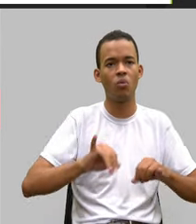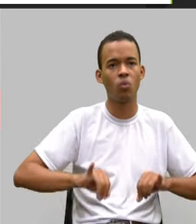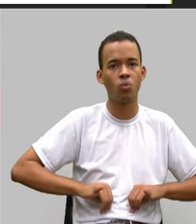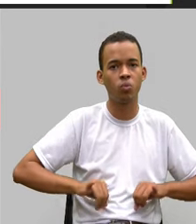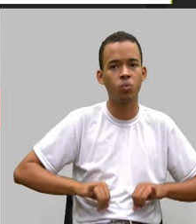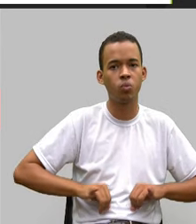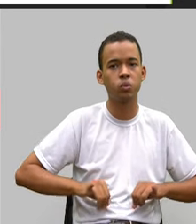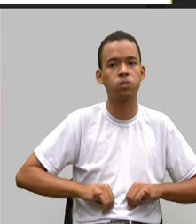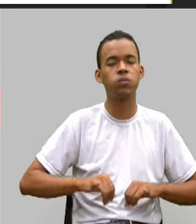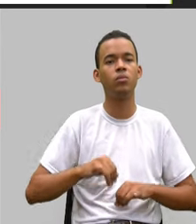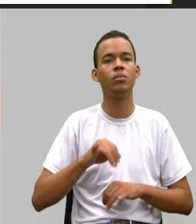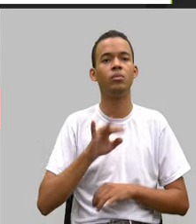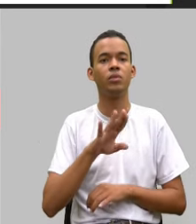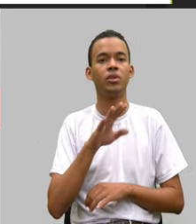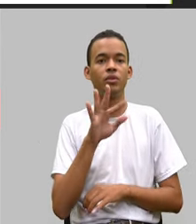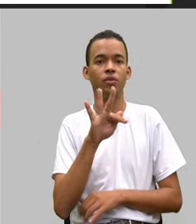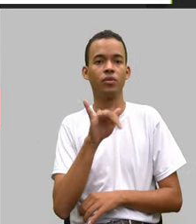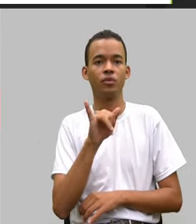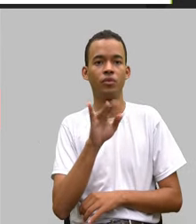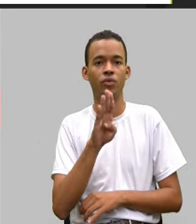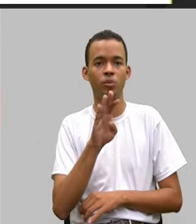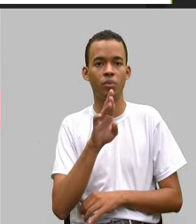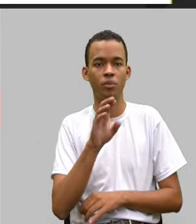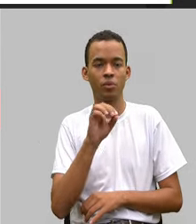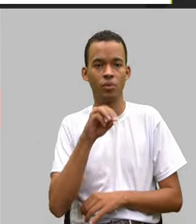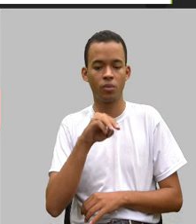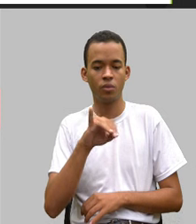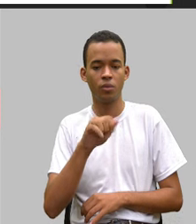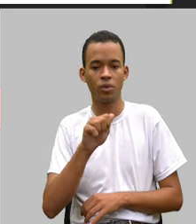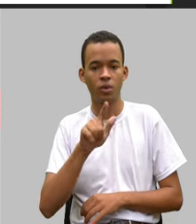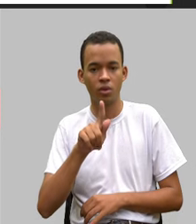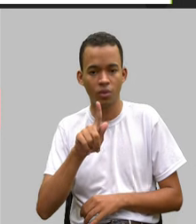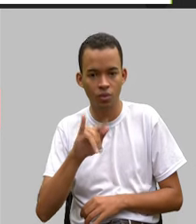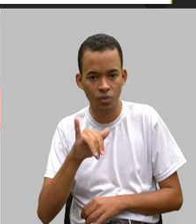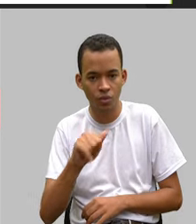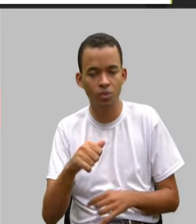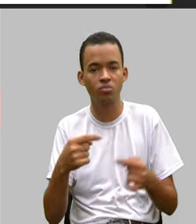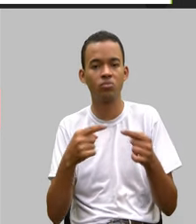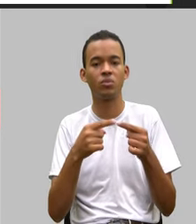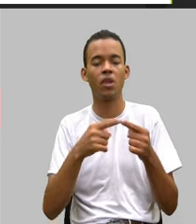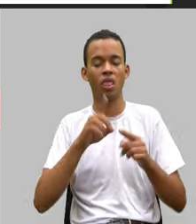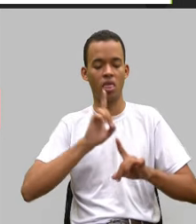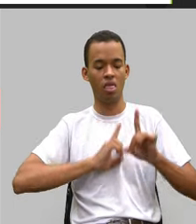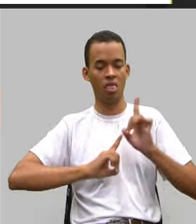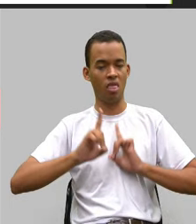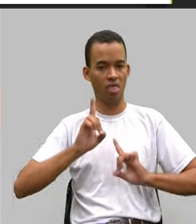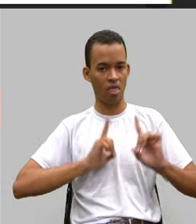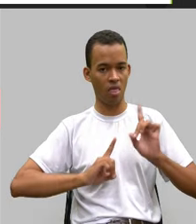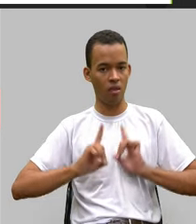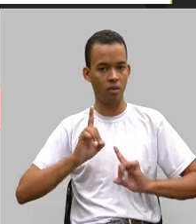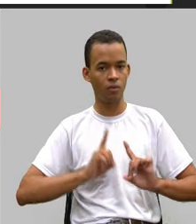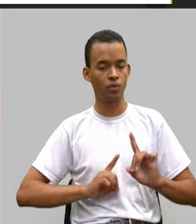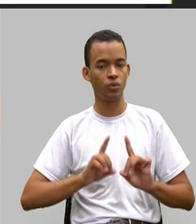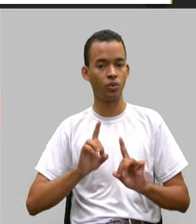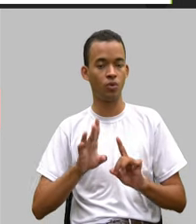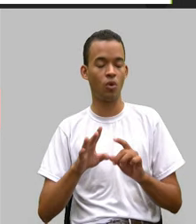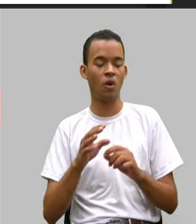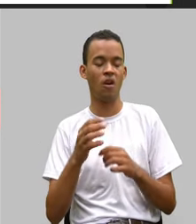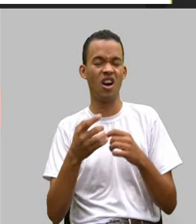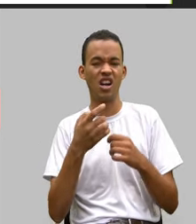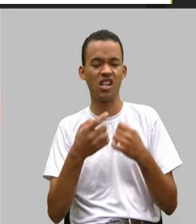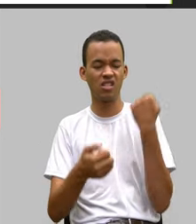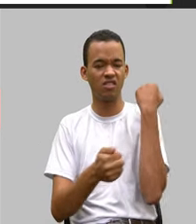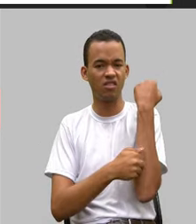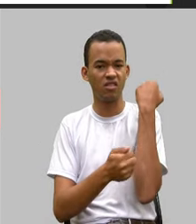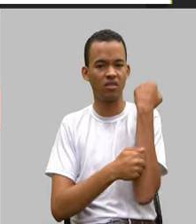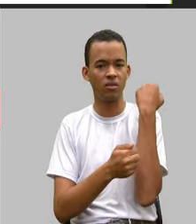fibra mialgia para mim é uma manifestação da depressão não uma doença reumatológica bom a gente Melhorou